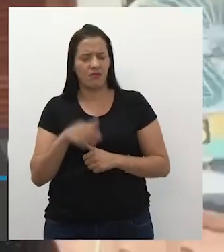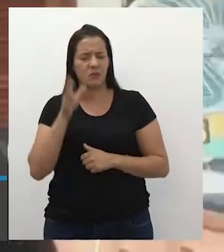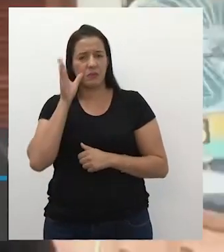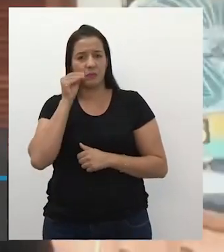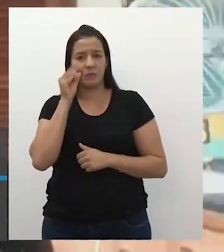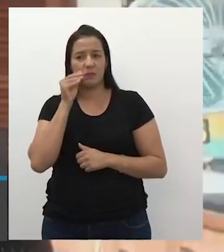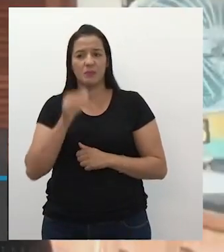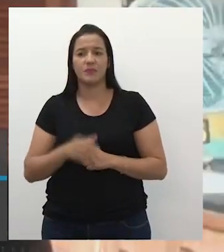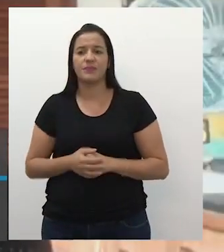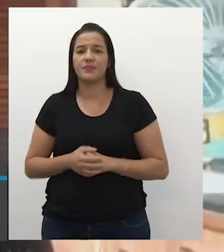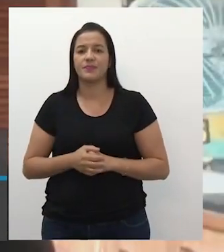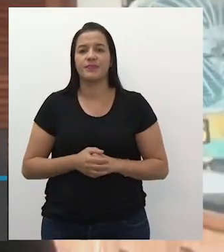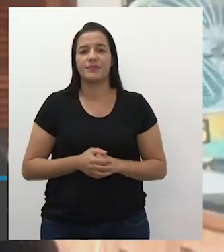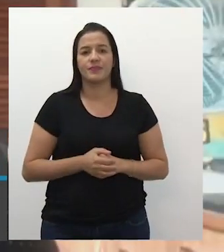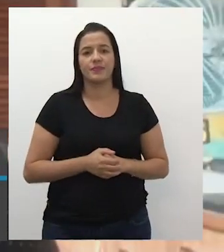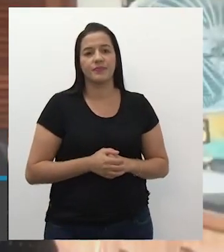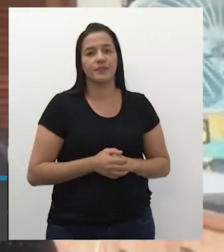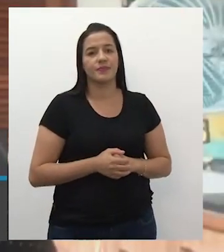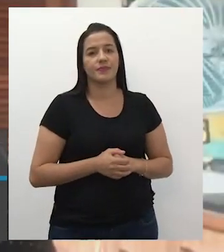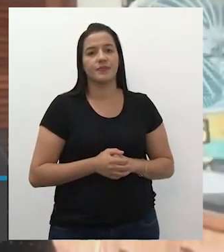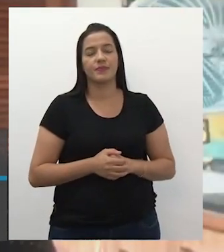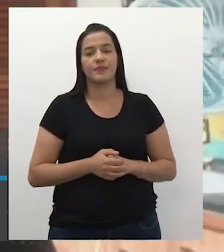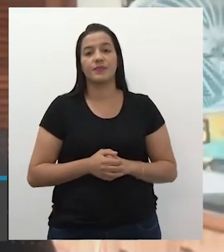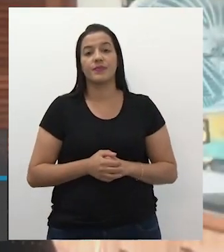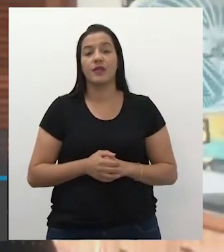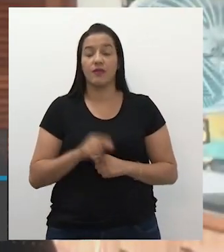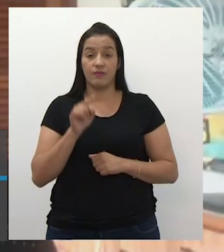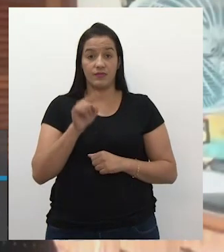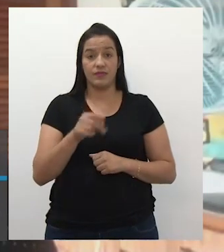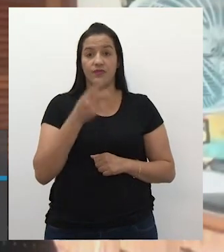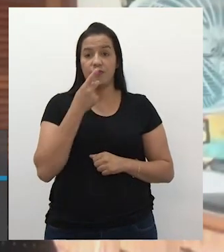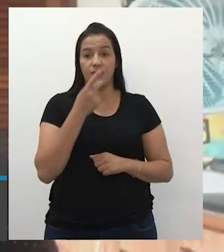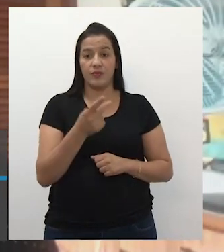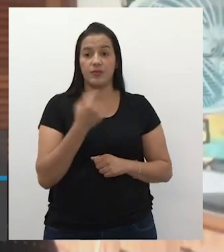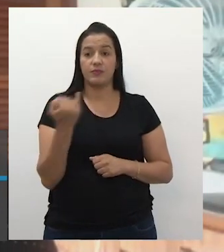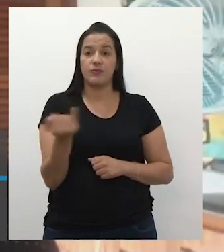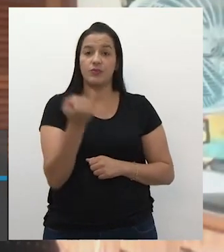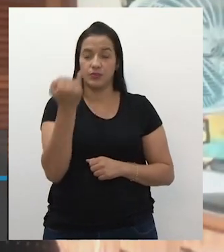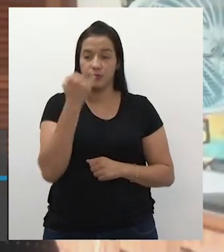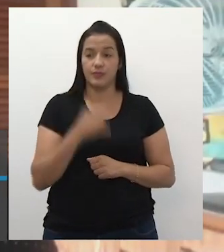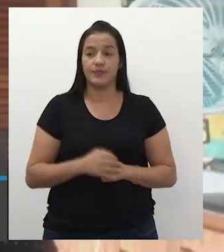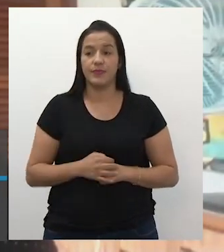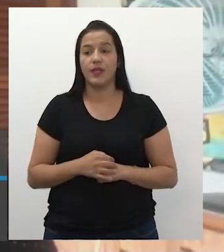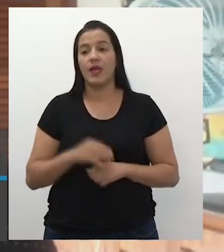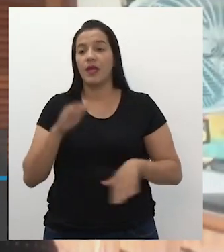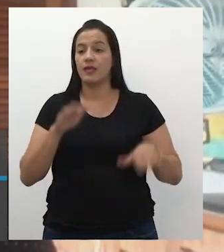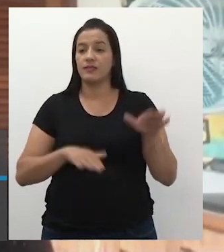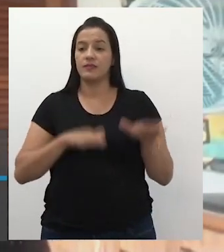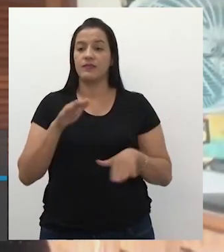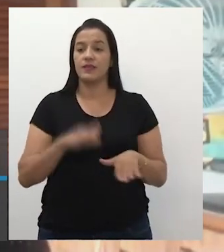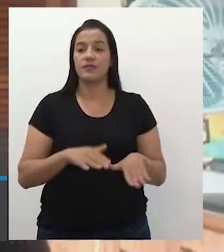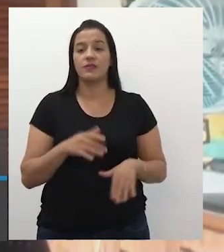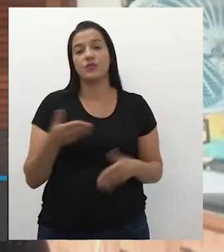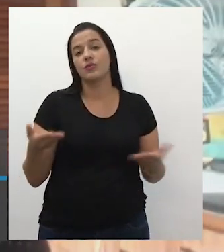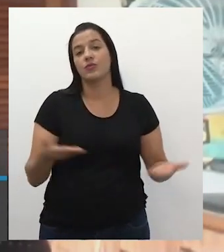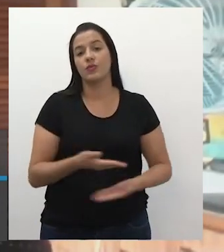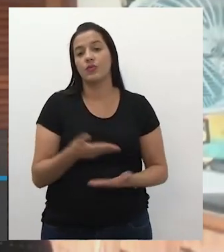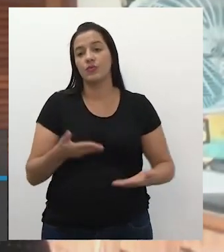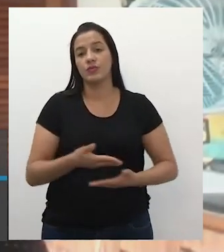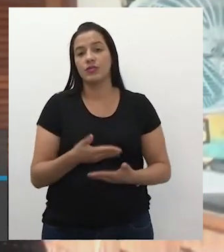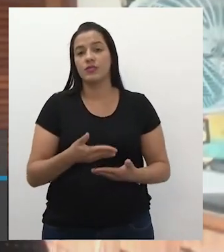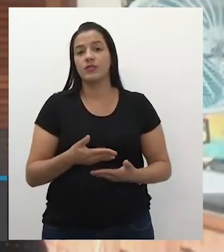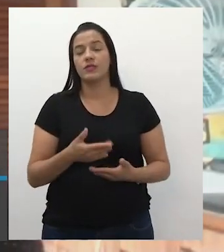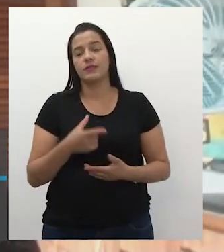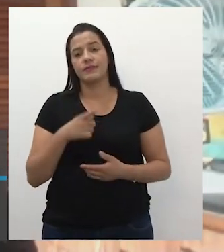aí, sabe, Silene, você trouxe algo muito importante, né? Porque, queira ou não queira, hoje é uma ferramenta